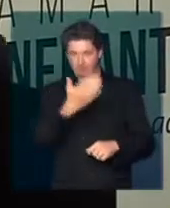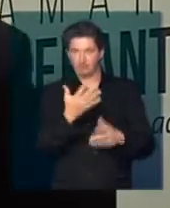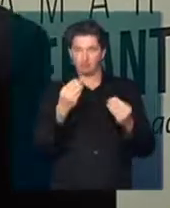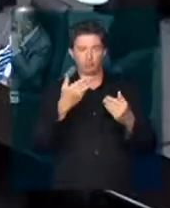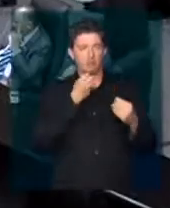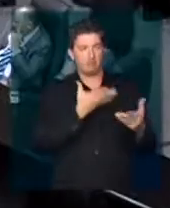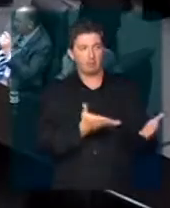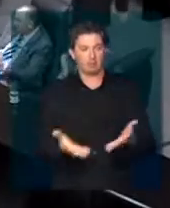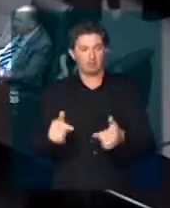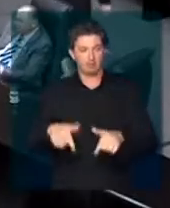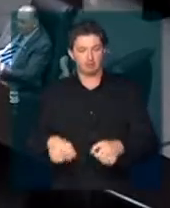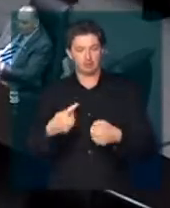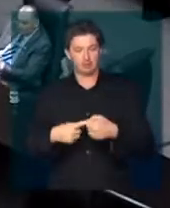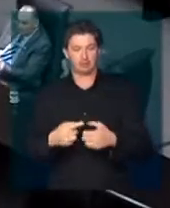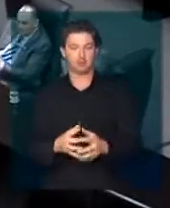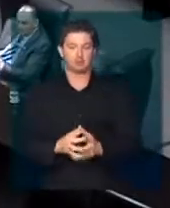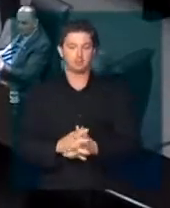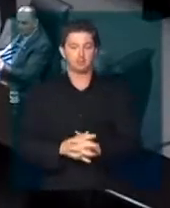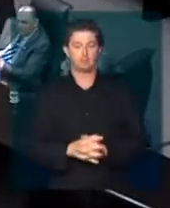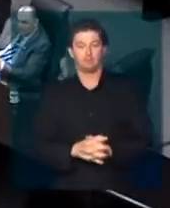seja bem-vindo à nossa cidade.